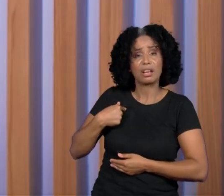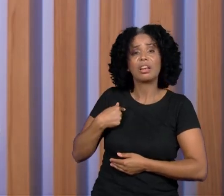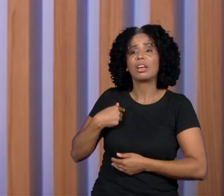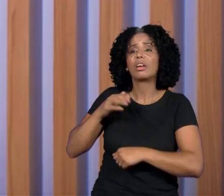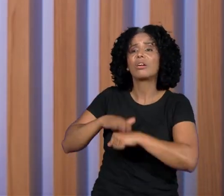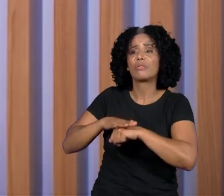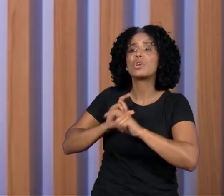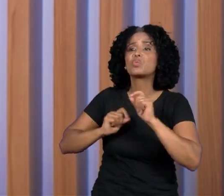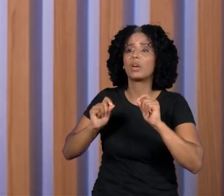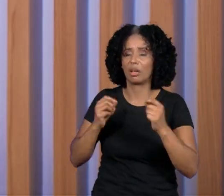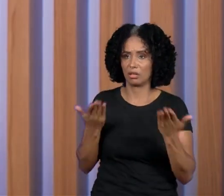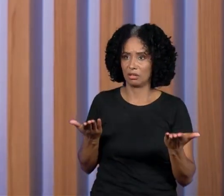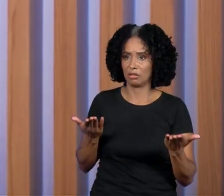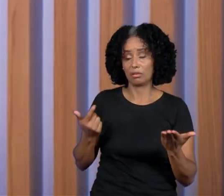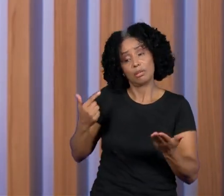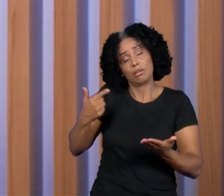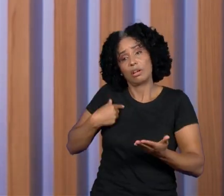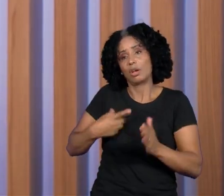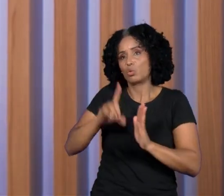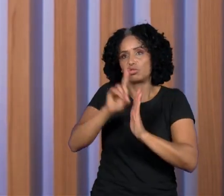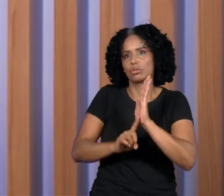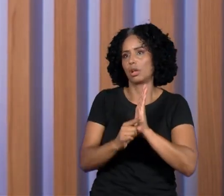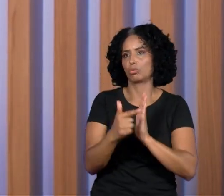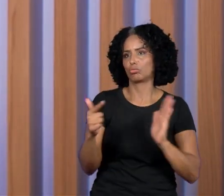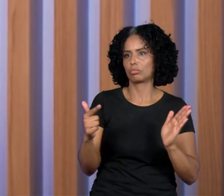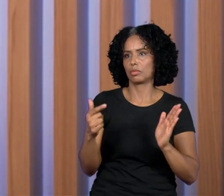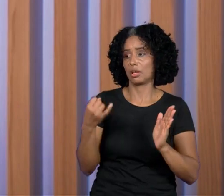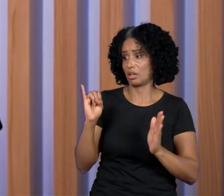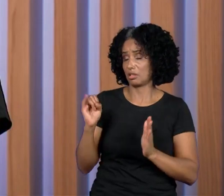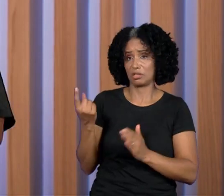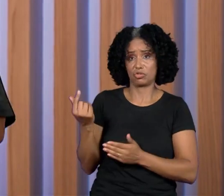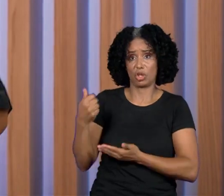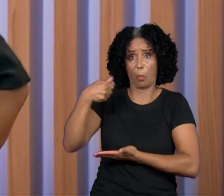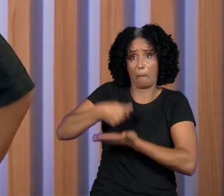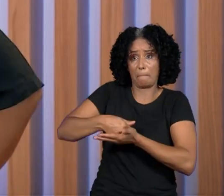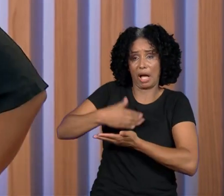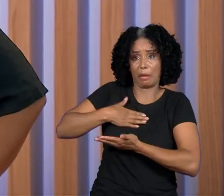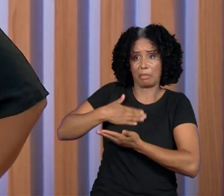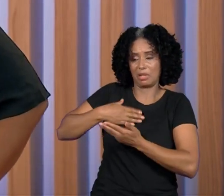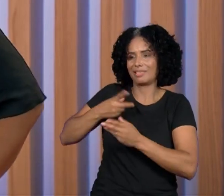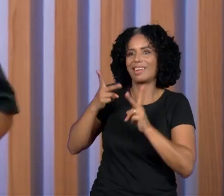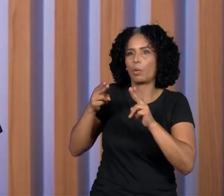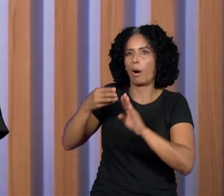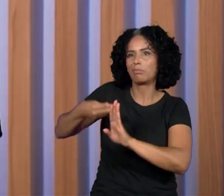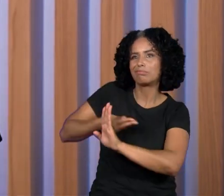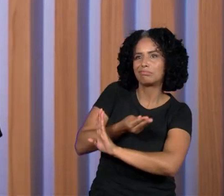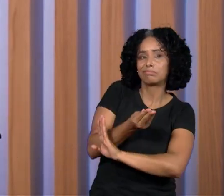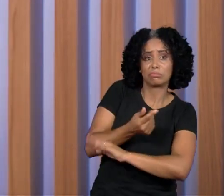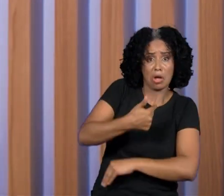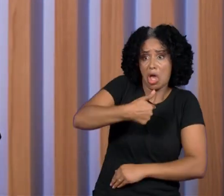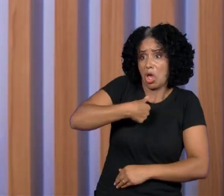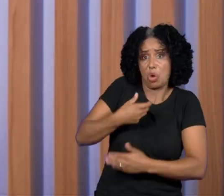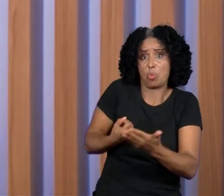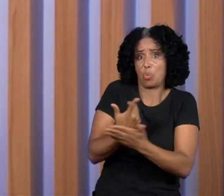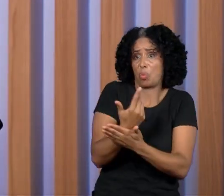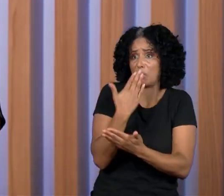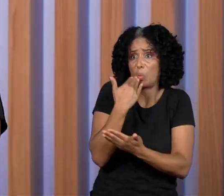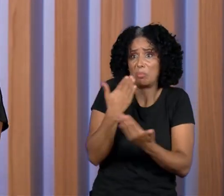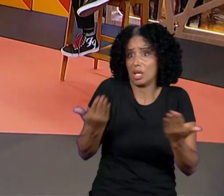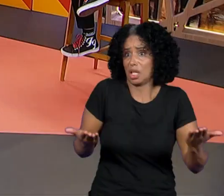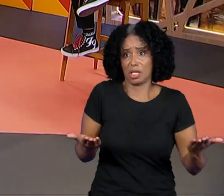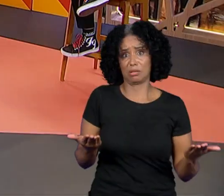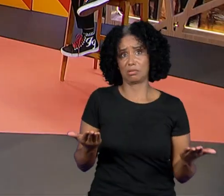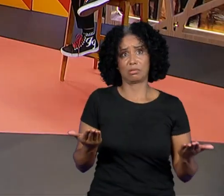por nós, a gente acaba não tendo direito. Porque se eu pego R$600 a mais, eu vou comprar de comida. É natural, qualquer um de nós hoje, se pegar